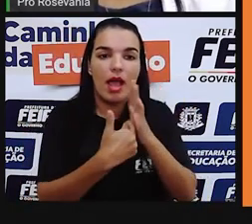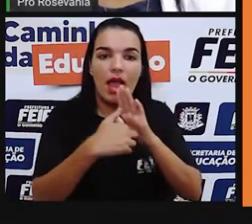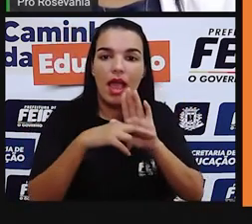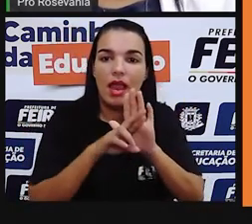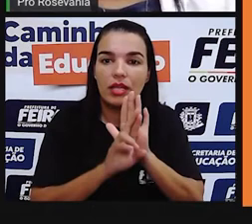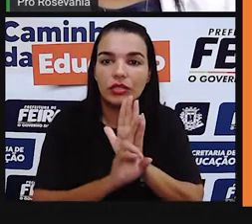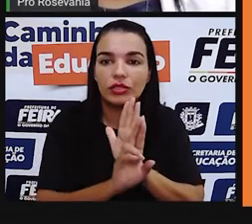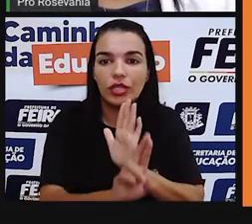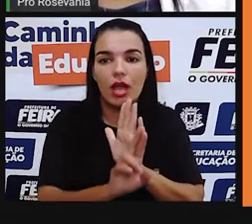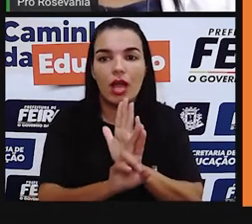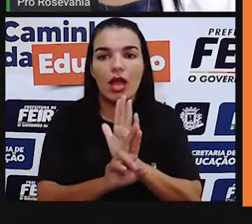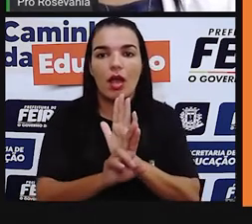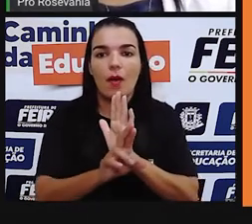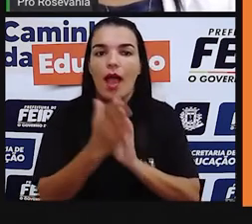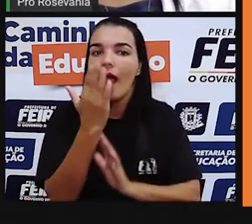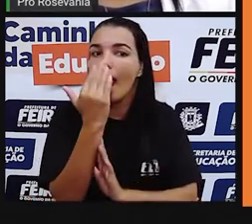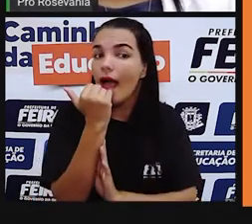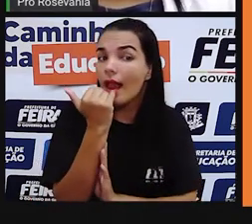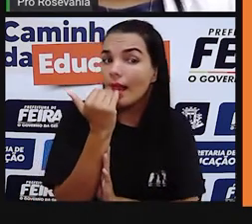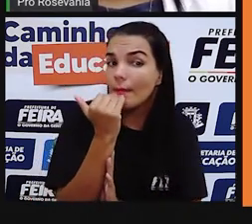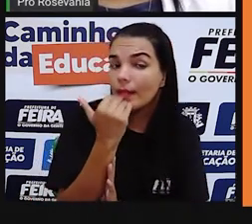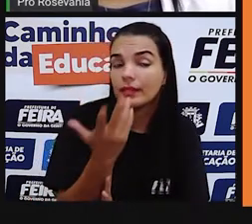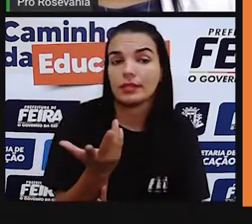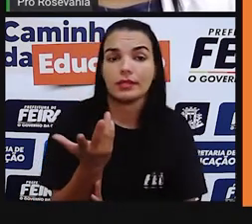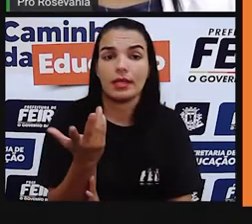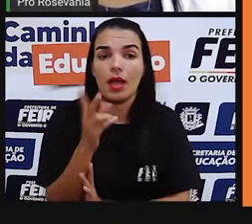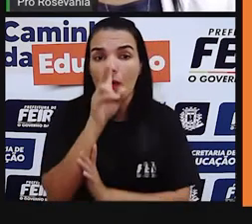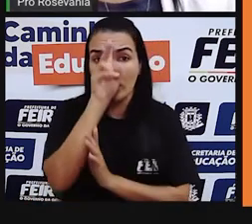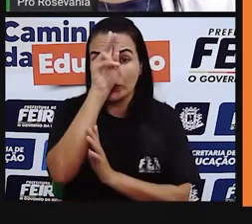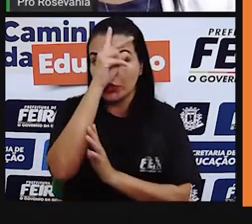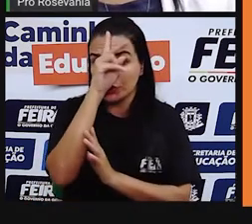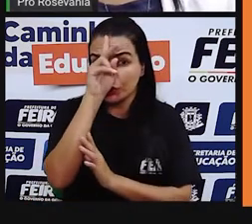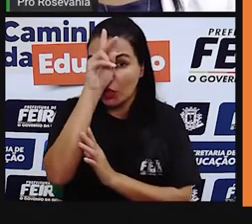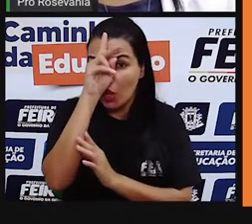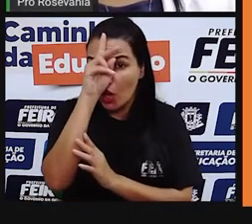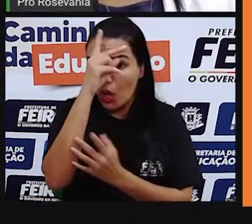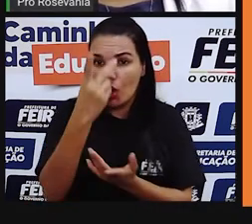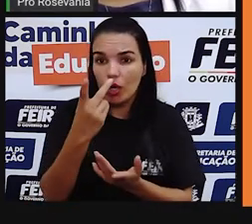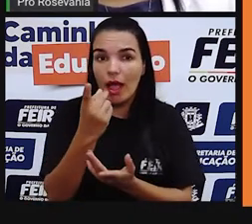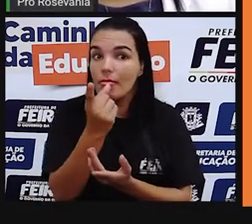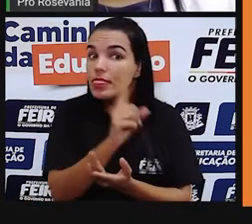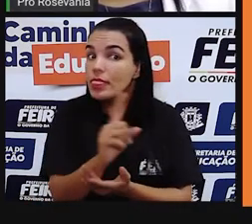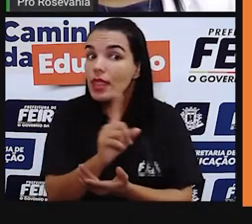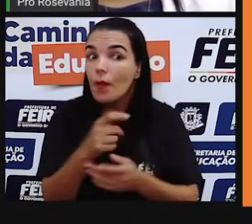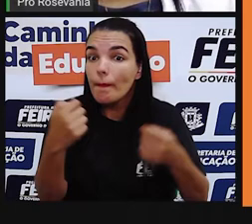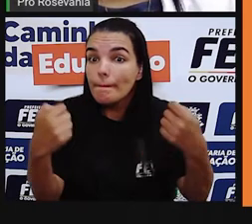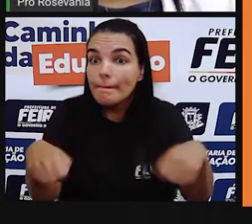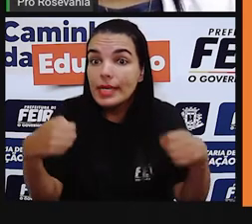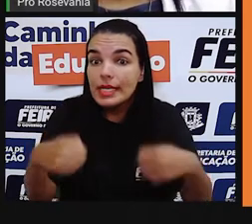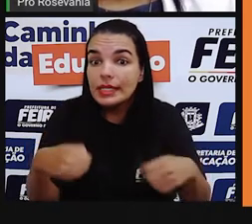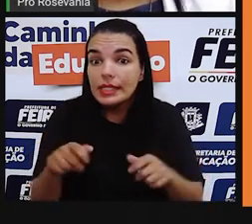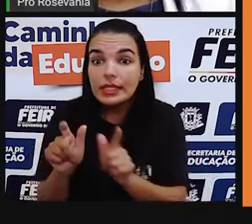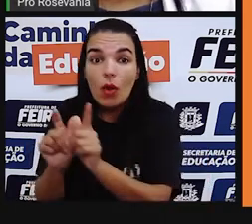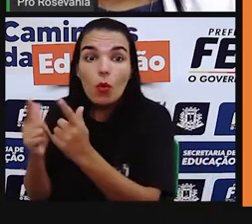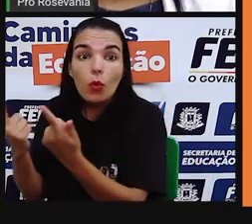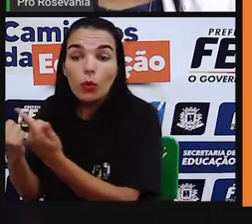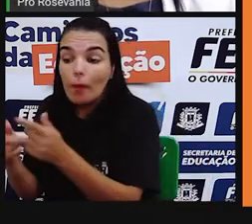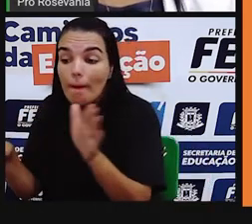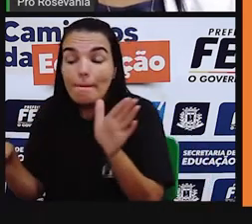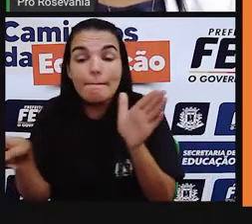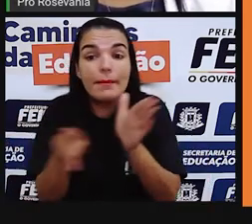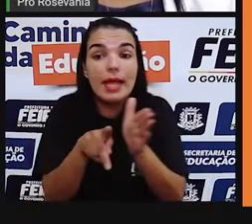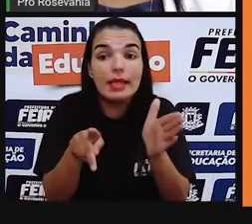cultivo, a alimentação, né, a história desse povo. Não há necessidade de o grupo